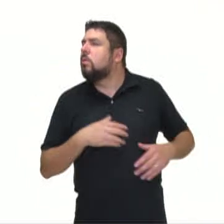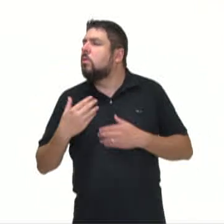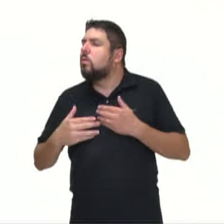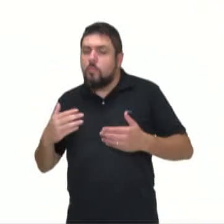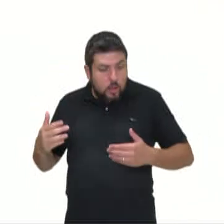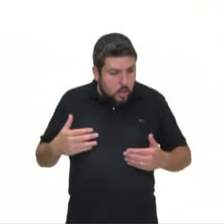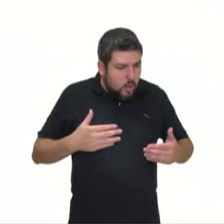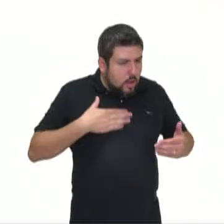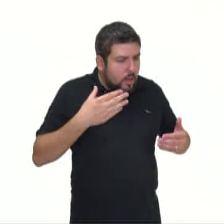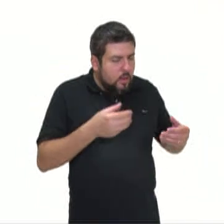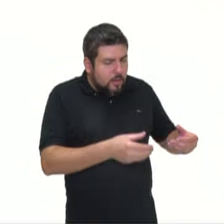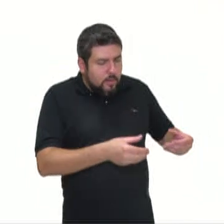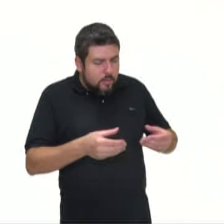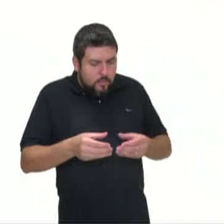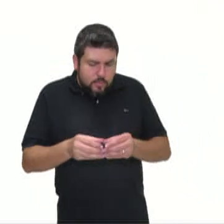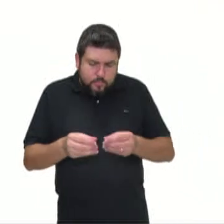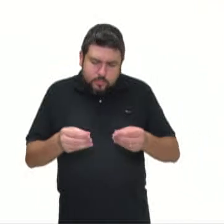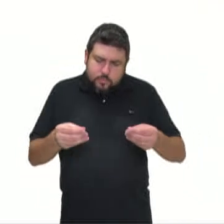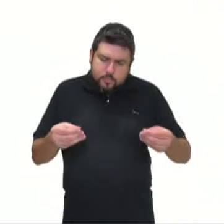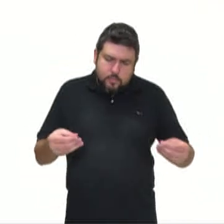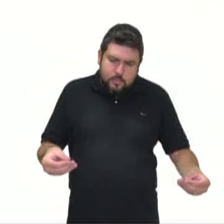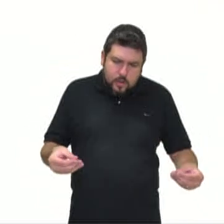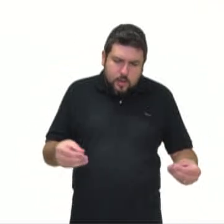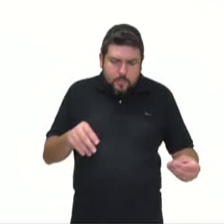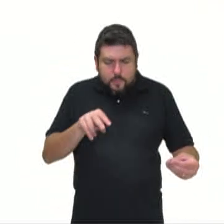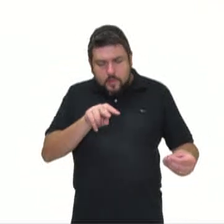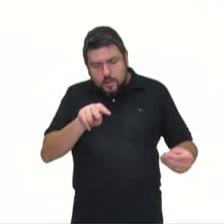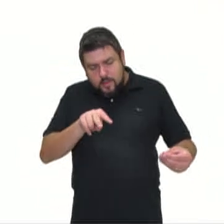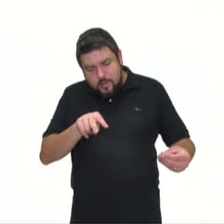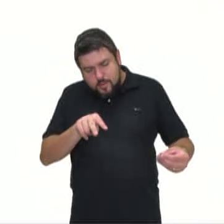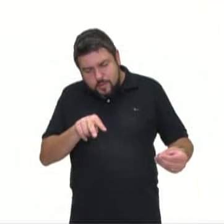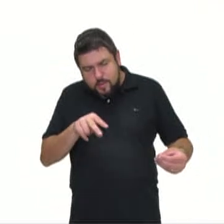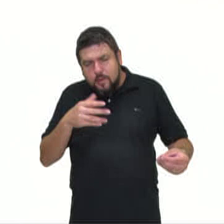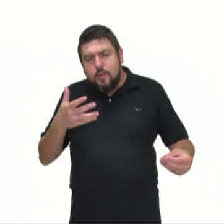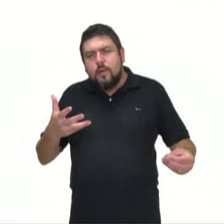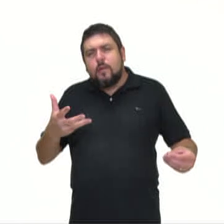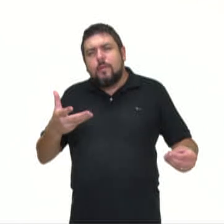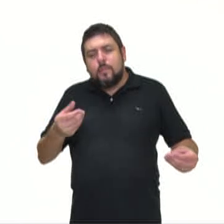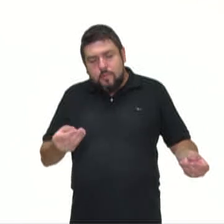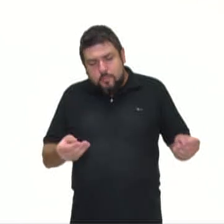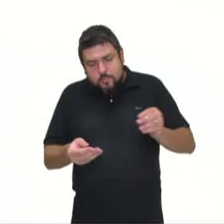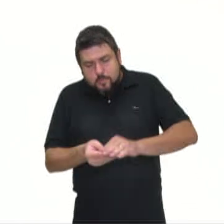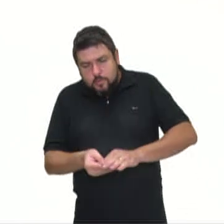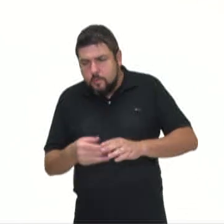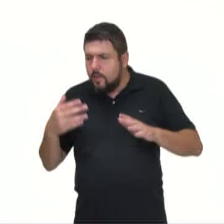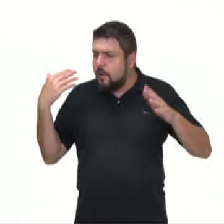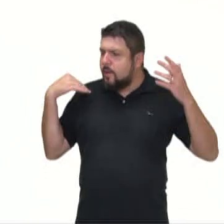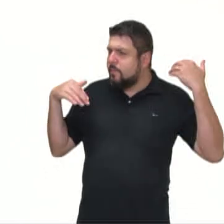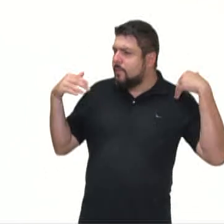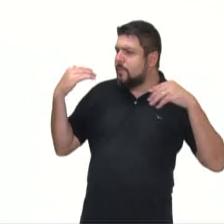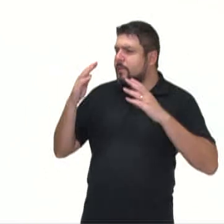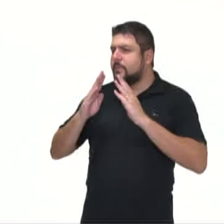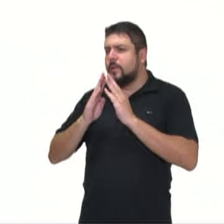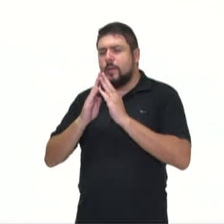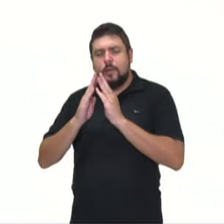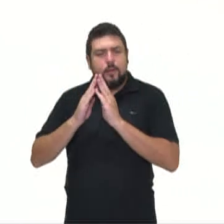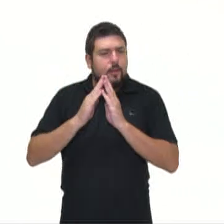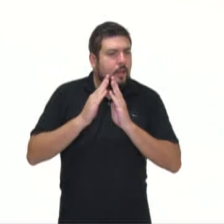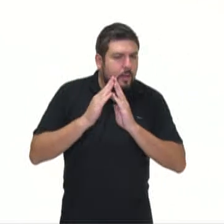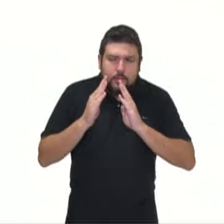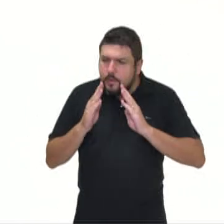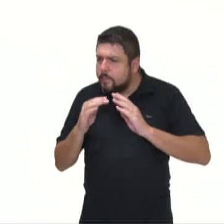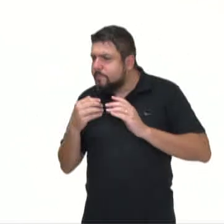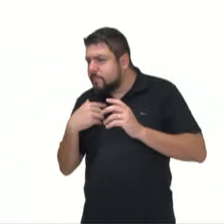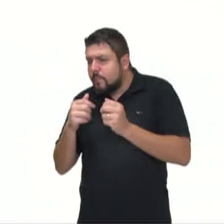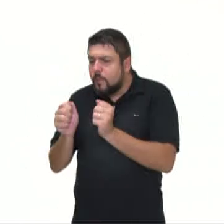abri-o. Li algumas linhas maravilhosas. Fechei-o de novo. Fui passear pela casa. Adiei ainda mais, indo comer